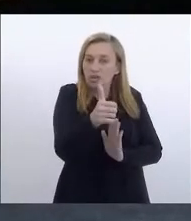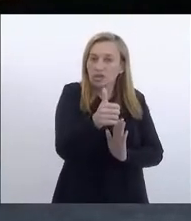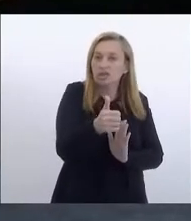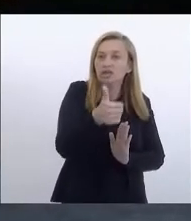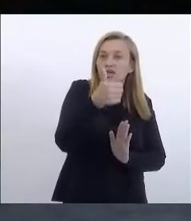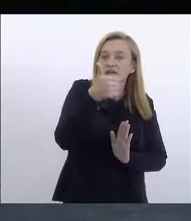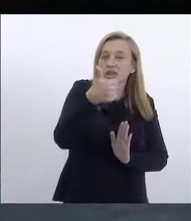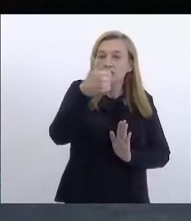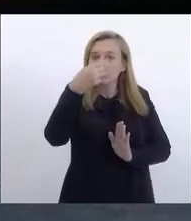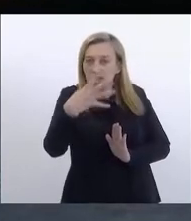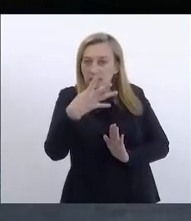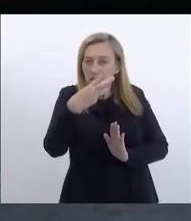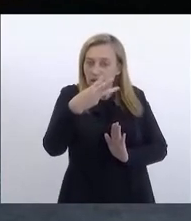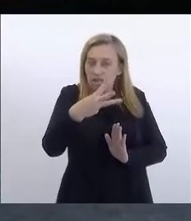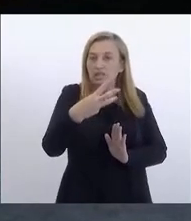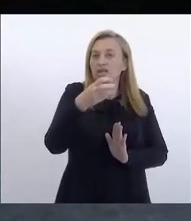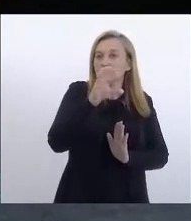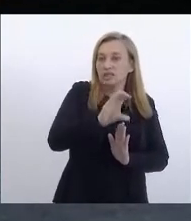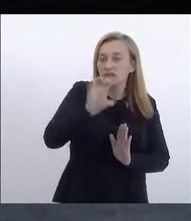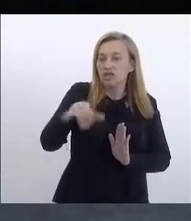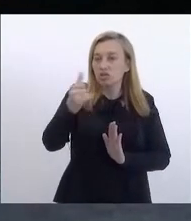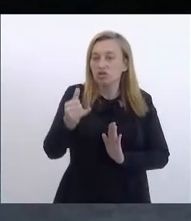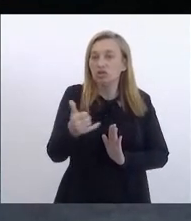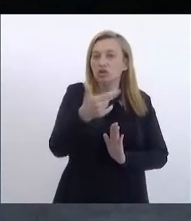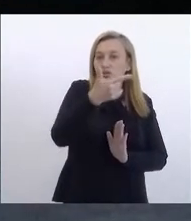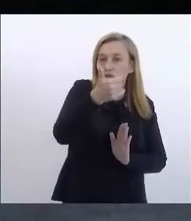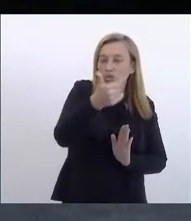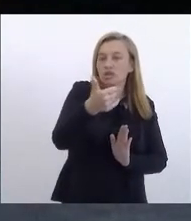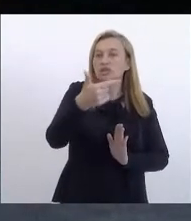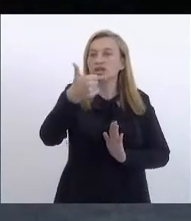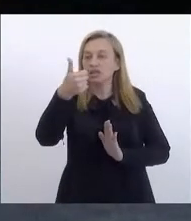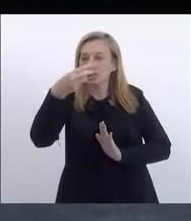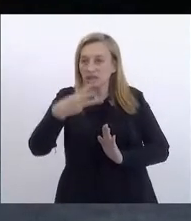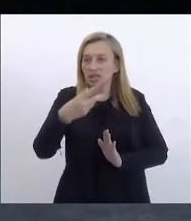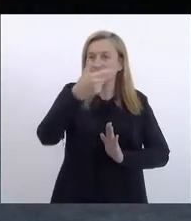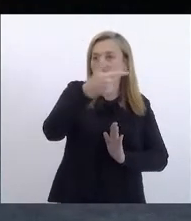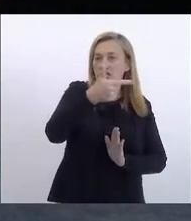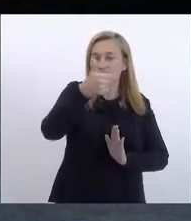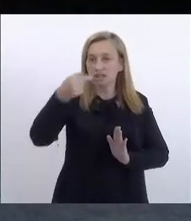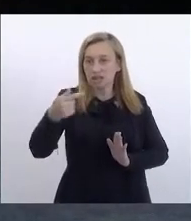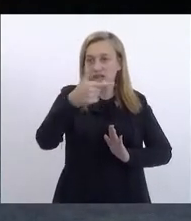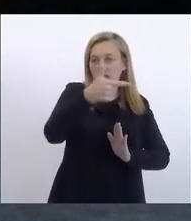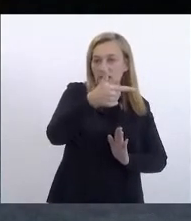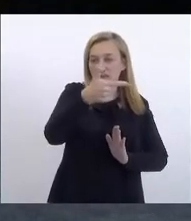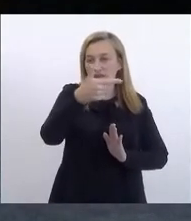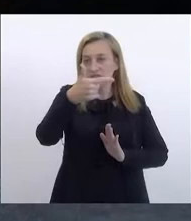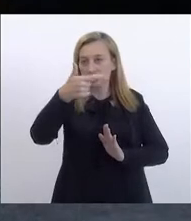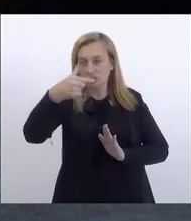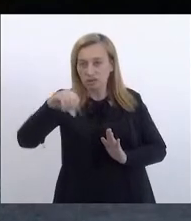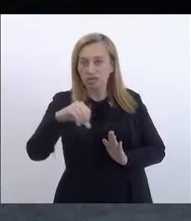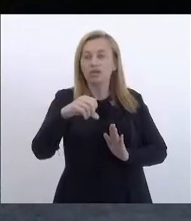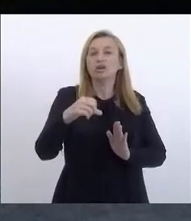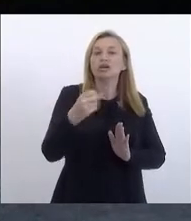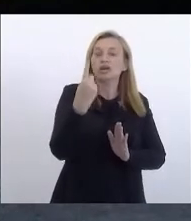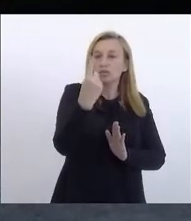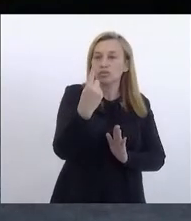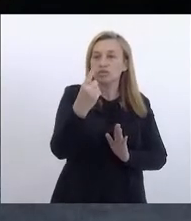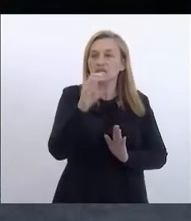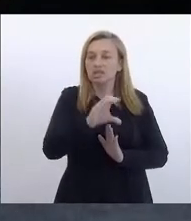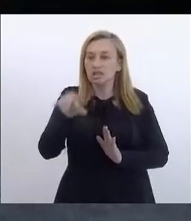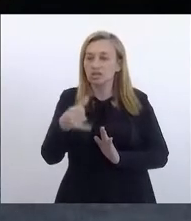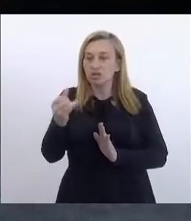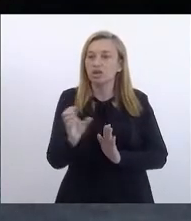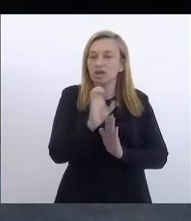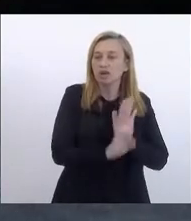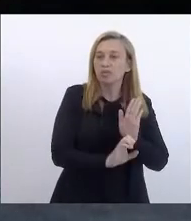da CCJ. Emendas 12, 13, 17 e 19 pela emenda 1 da CCJ. Emenda 18